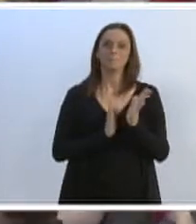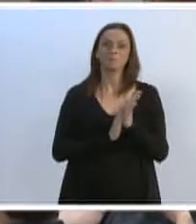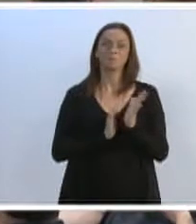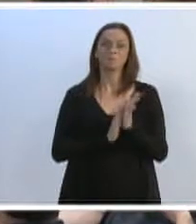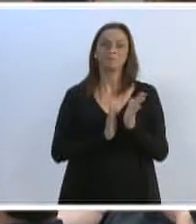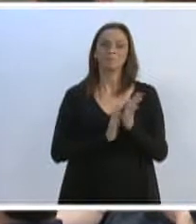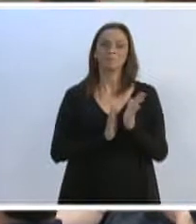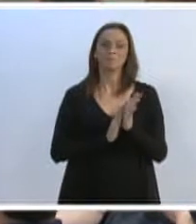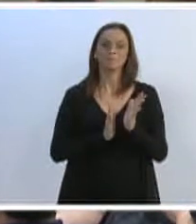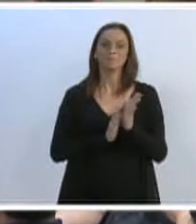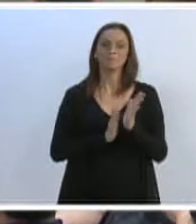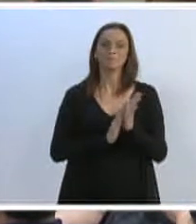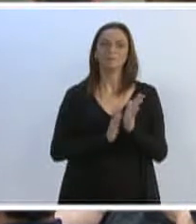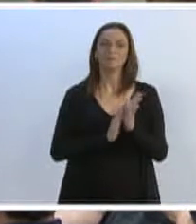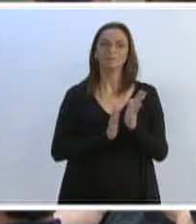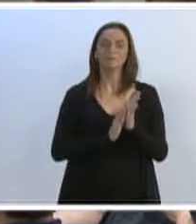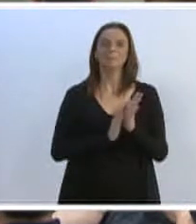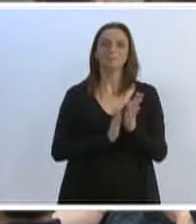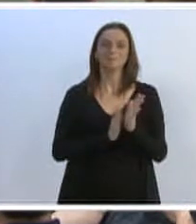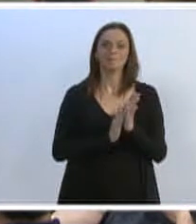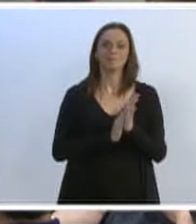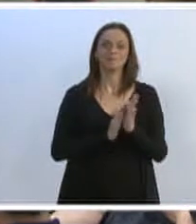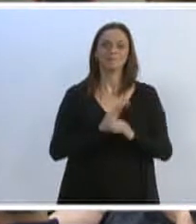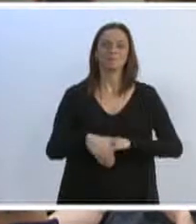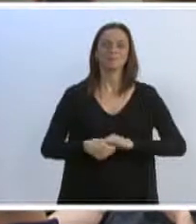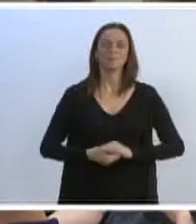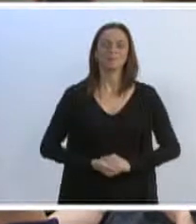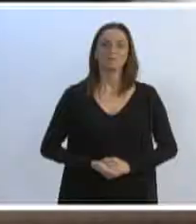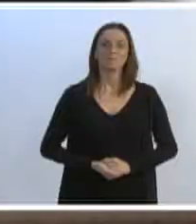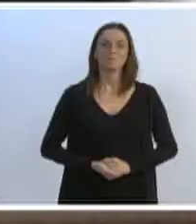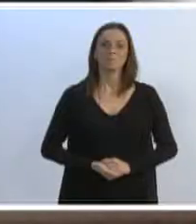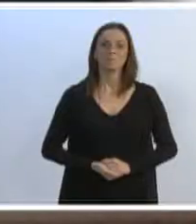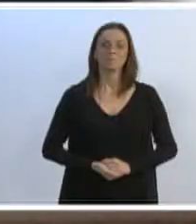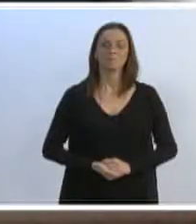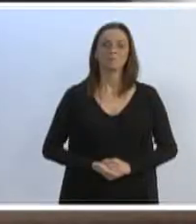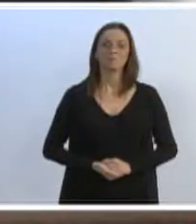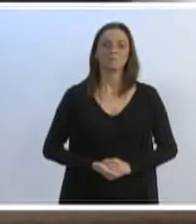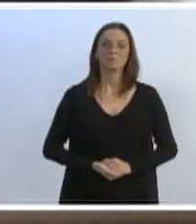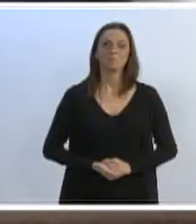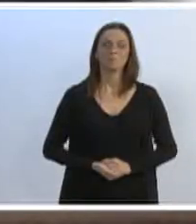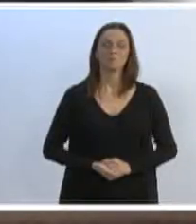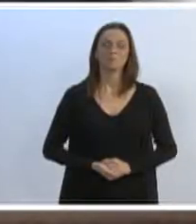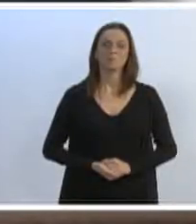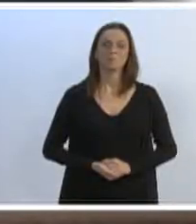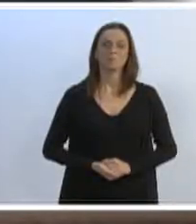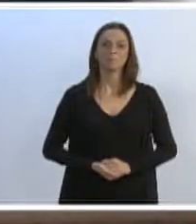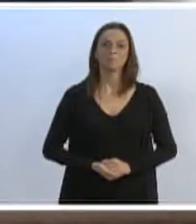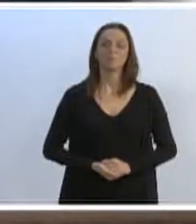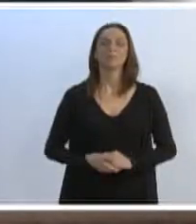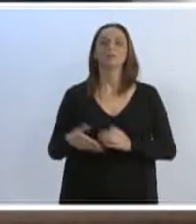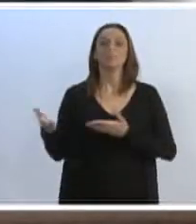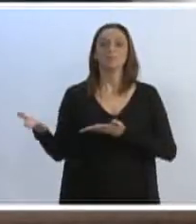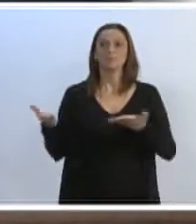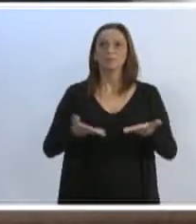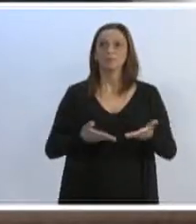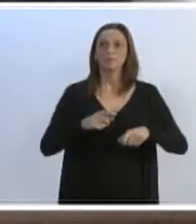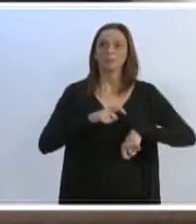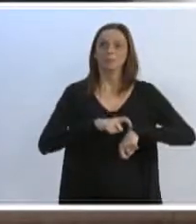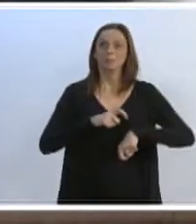forças. Parabéns à Fundação Cultural de Blumenau, parabéns a Blumenau em Cadernos, sua direção e sua